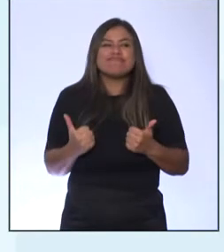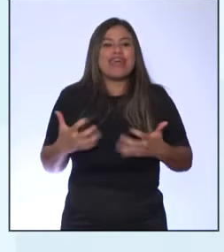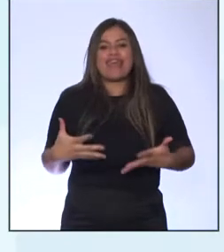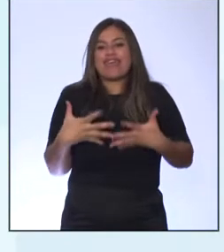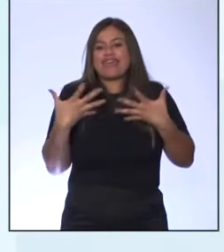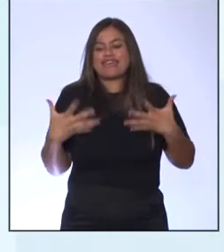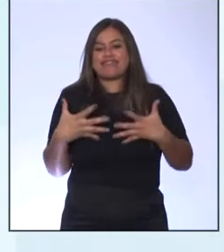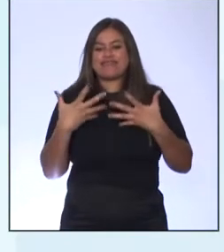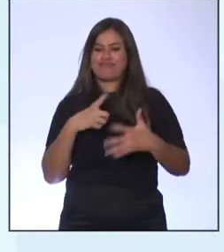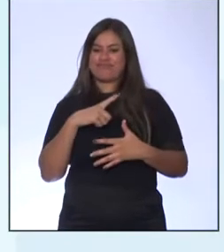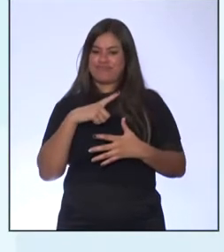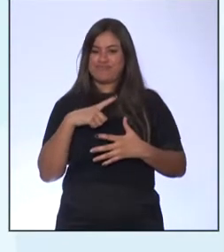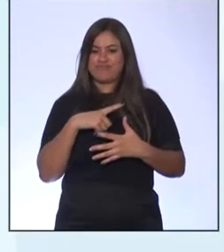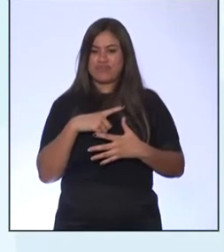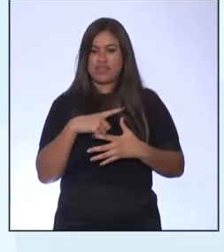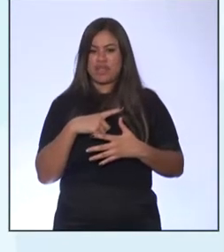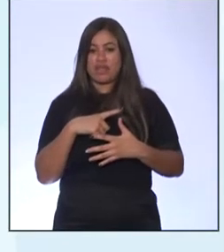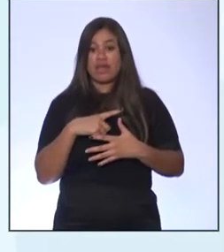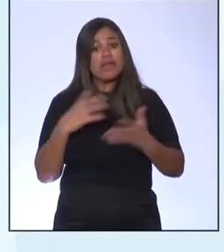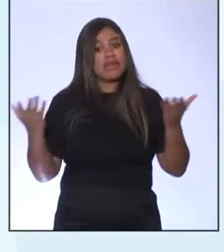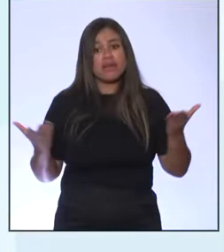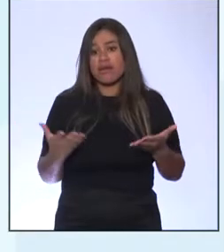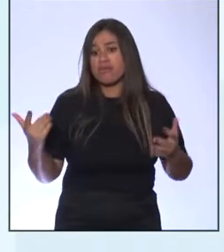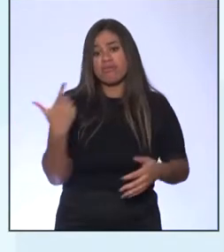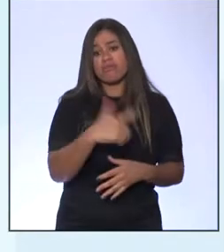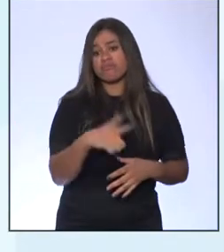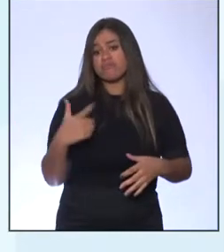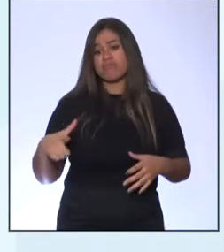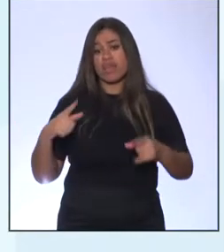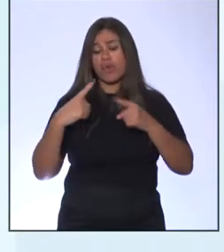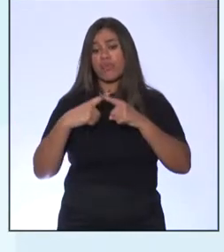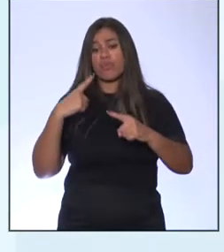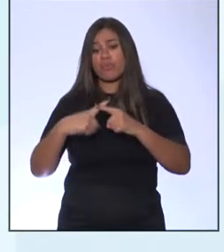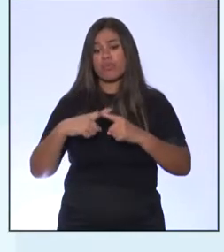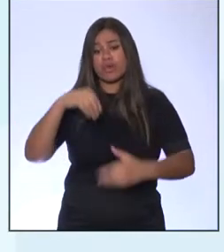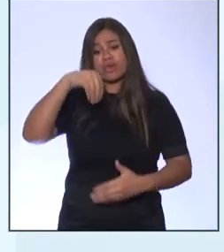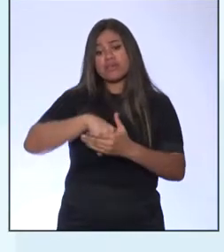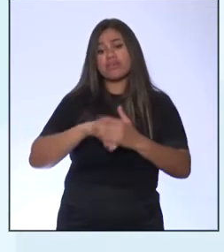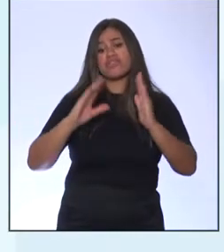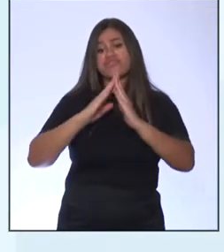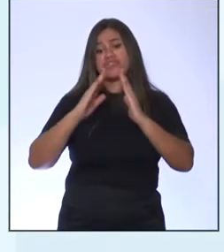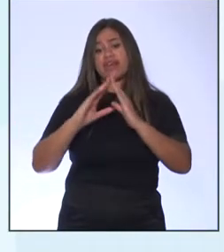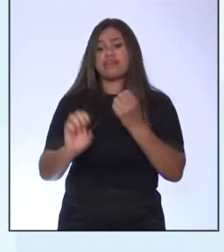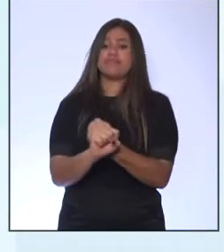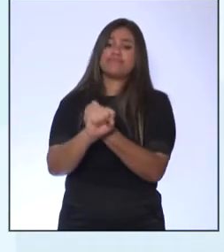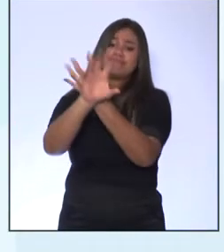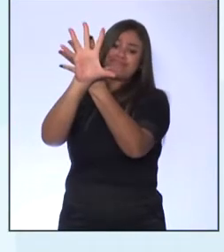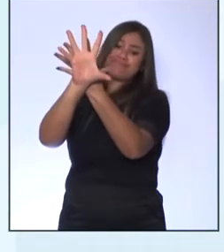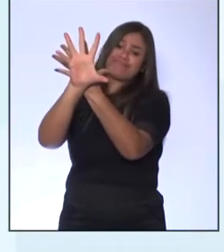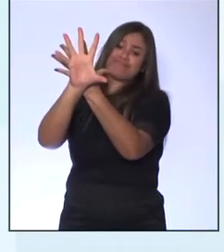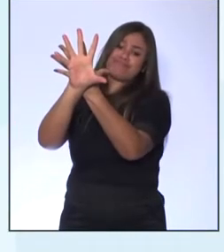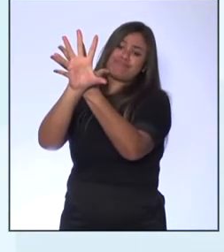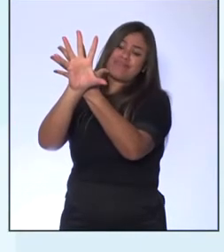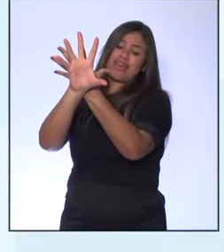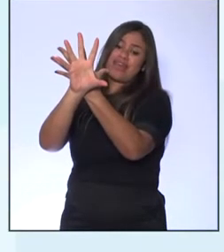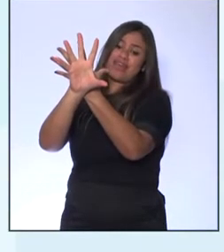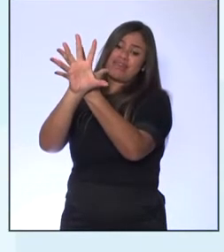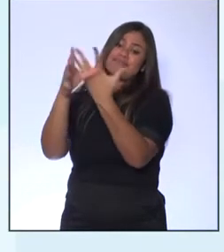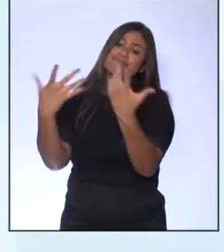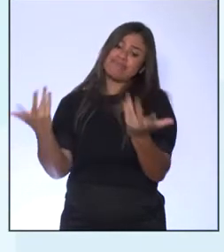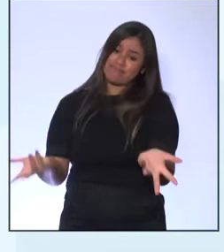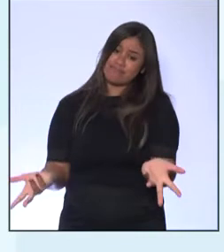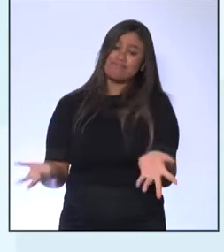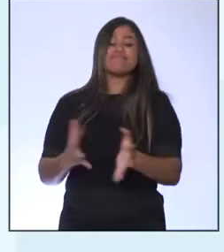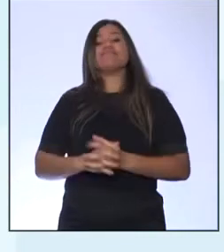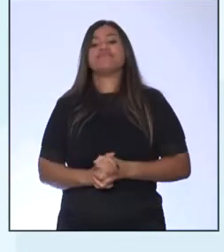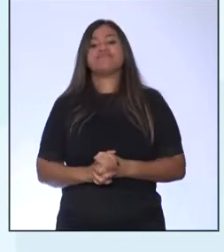conhecimento. E, de repente, eu não tenho mais isso, né? A gente está se vendo, mas é num ambiente físico virtual.